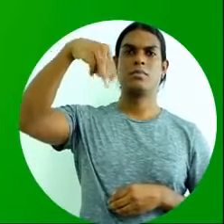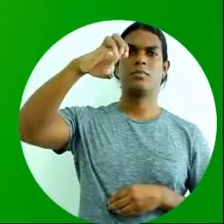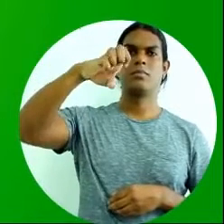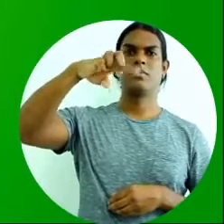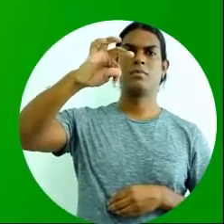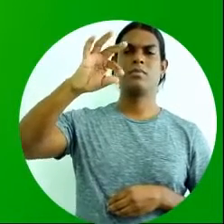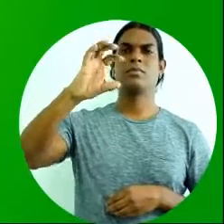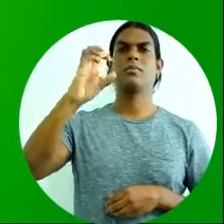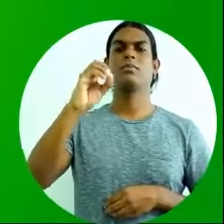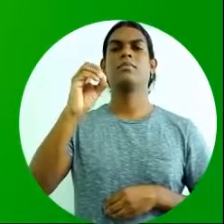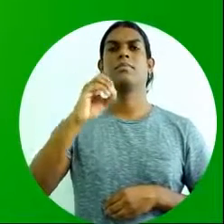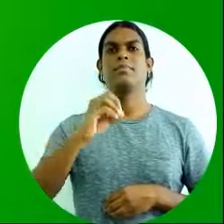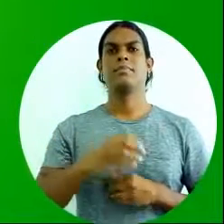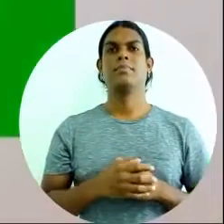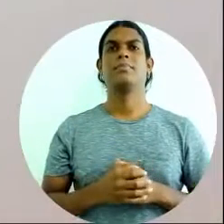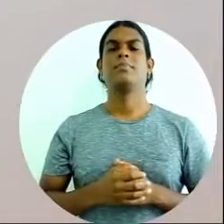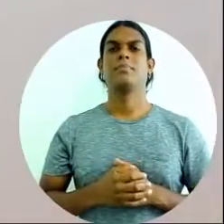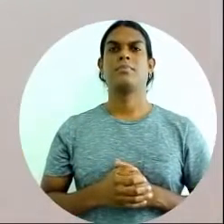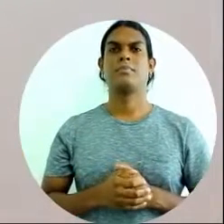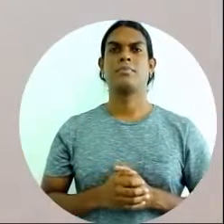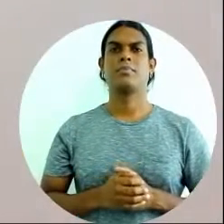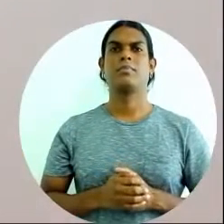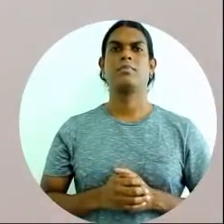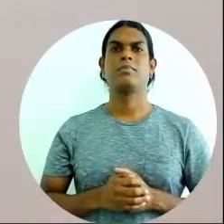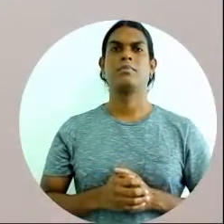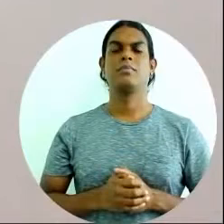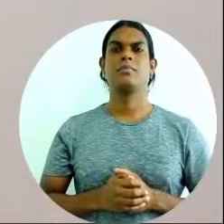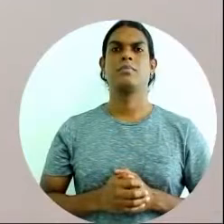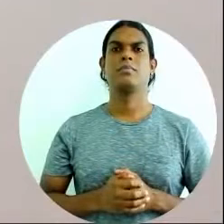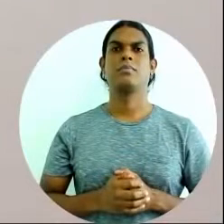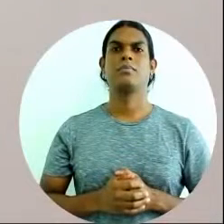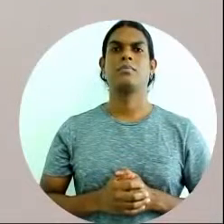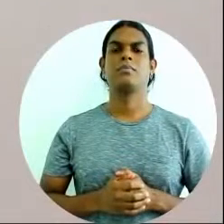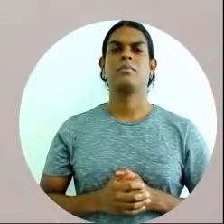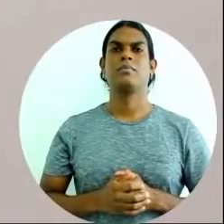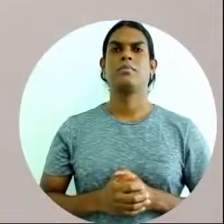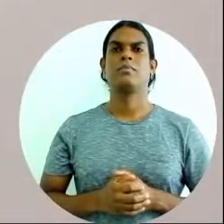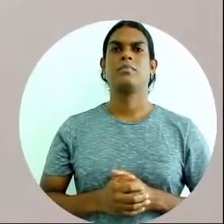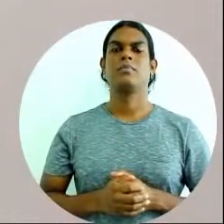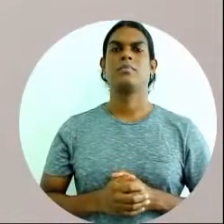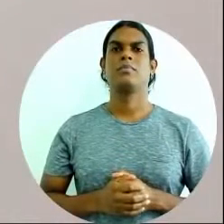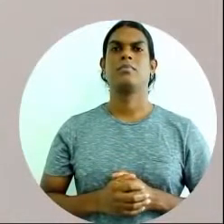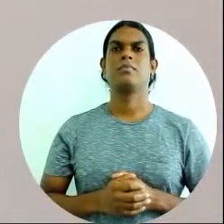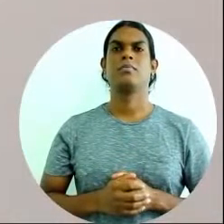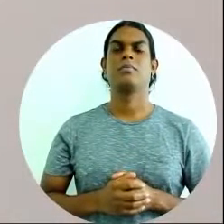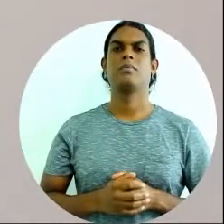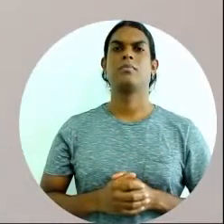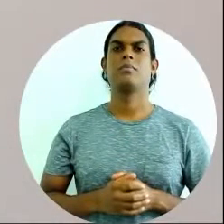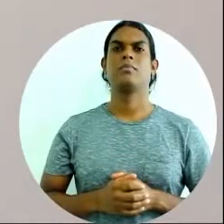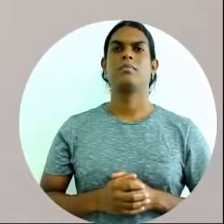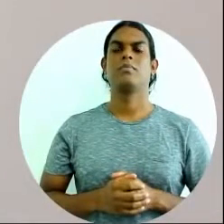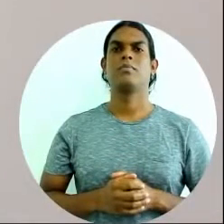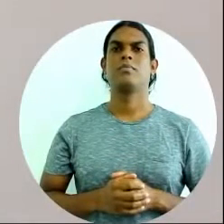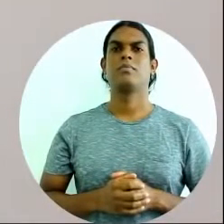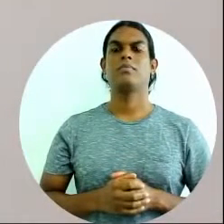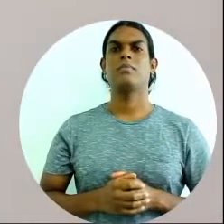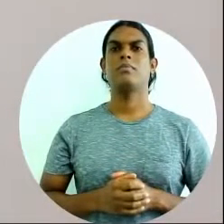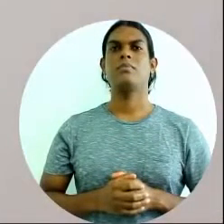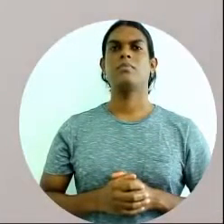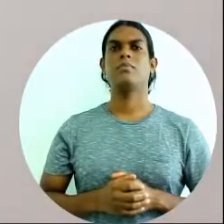ele saiba aqueles pontos em que ele está bem e aqueles pontos em que ele precisa melhorar